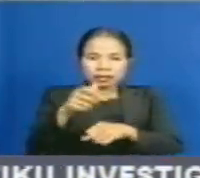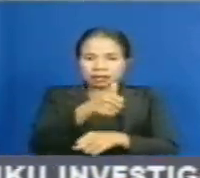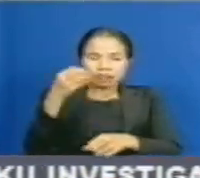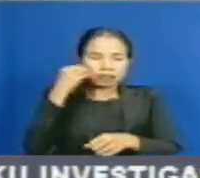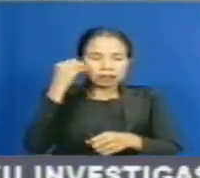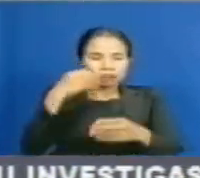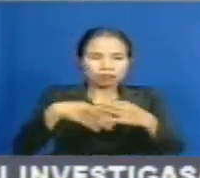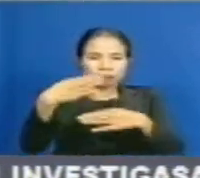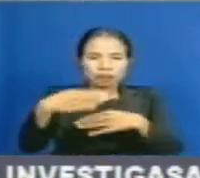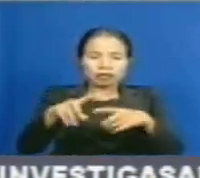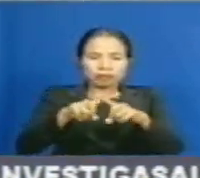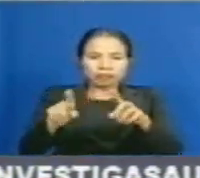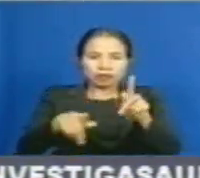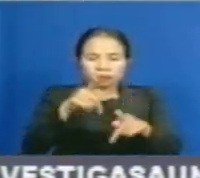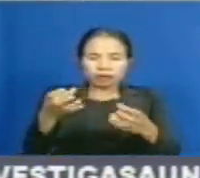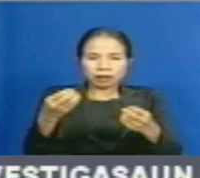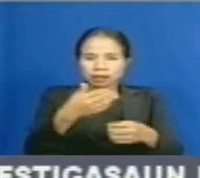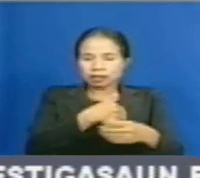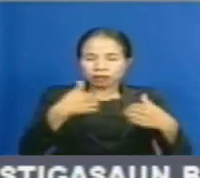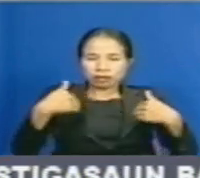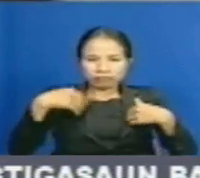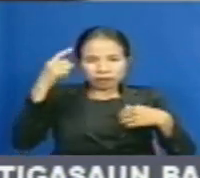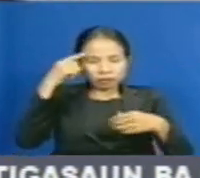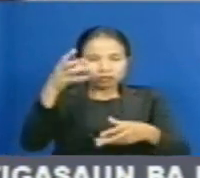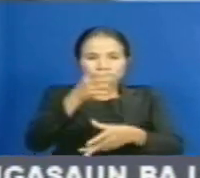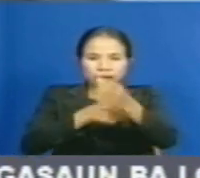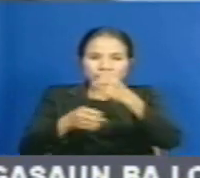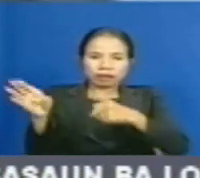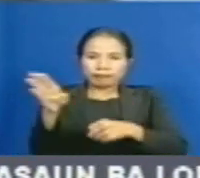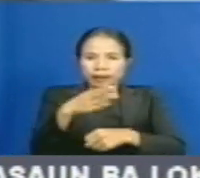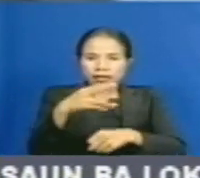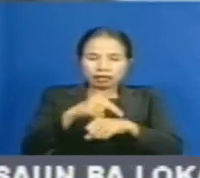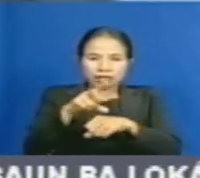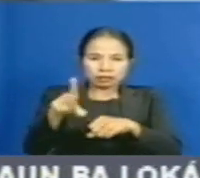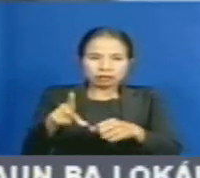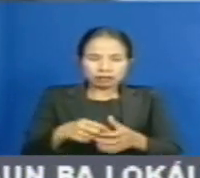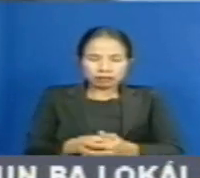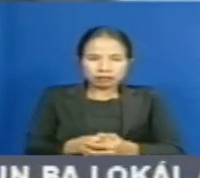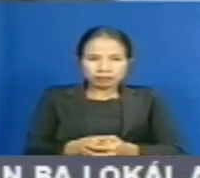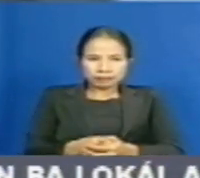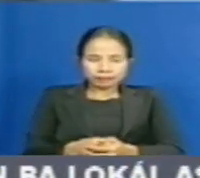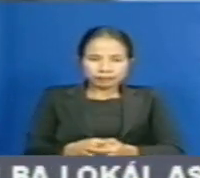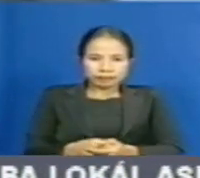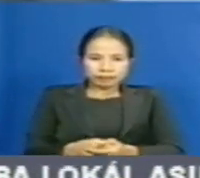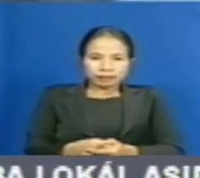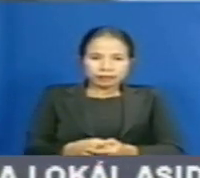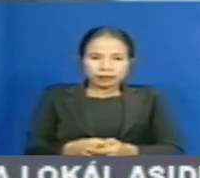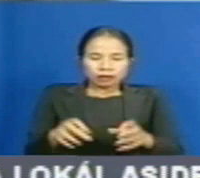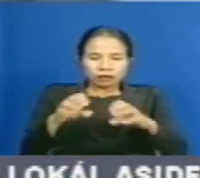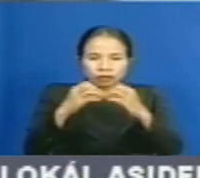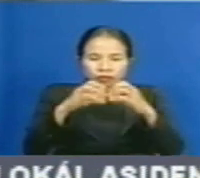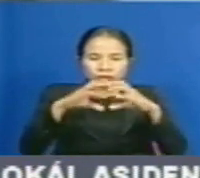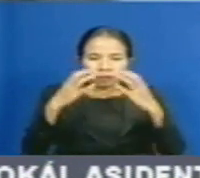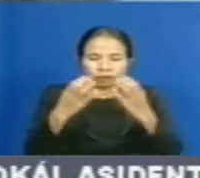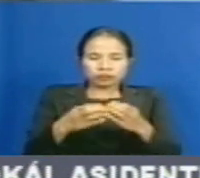mai be komunidade barak sira ukiya konsciencia hori dada bandera nasional. Infelizmente, comenzamos a observar, né? Ia comemorsamos